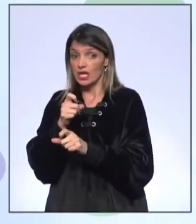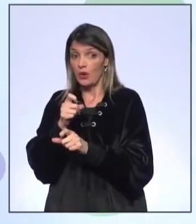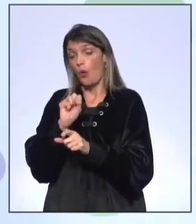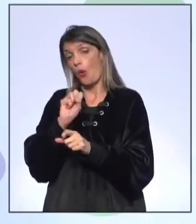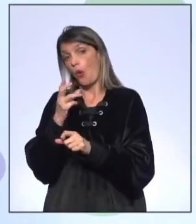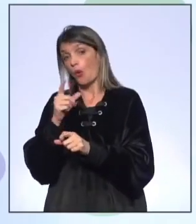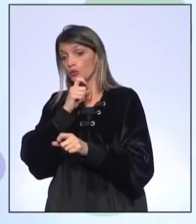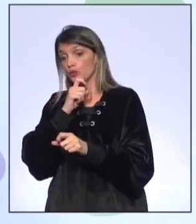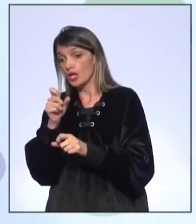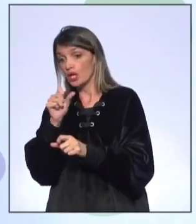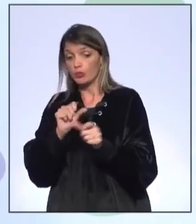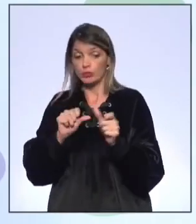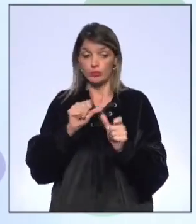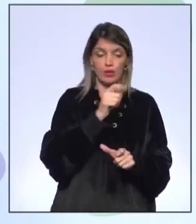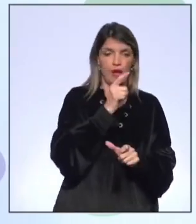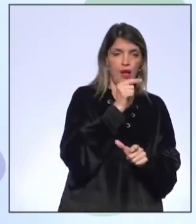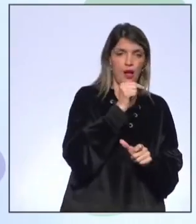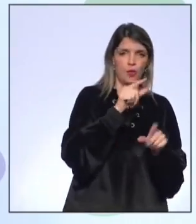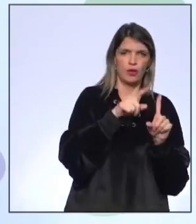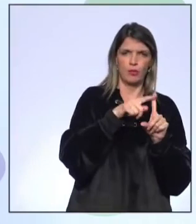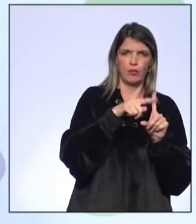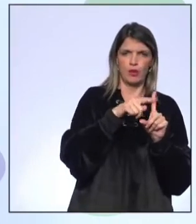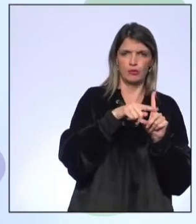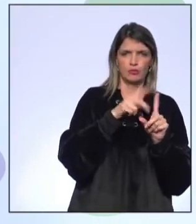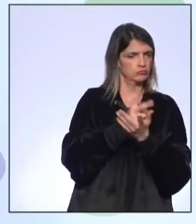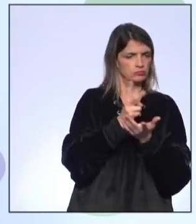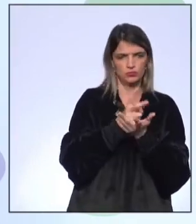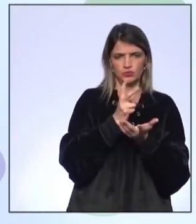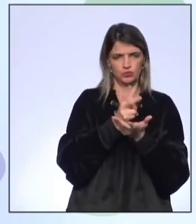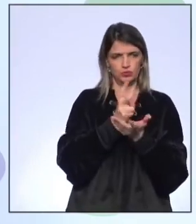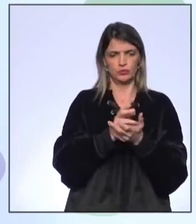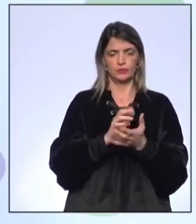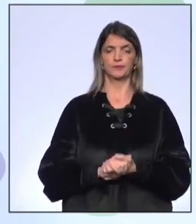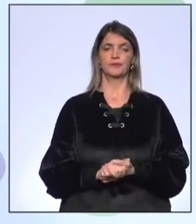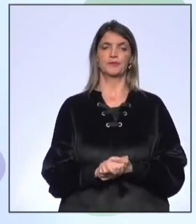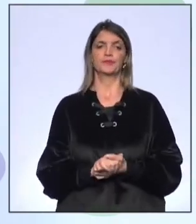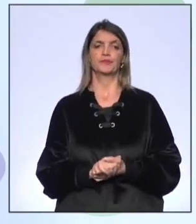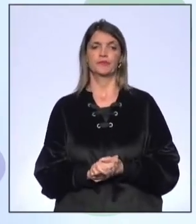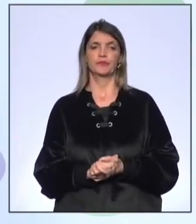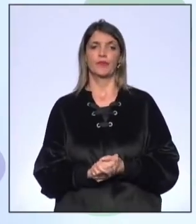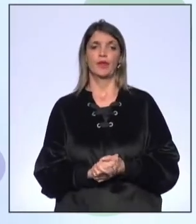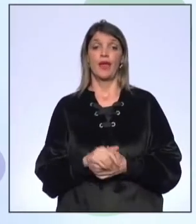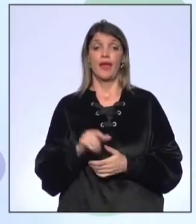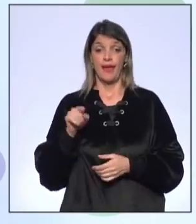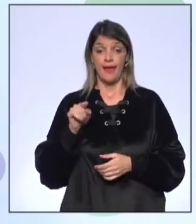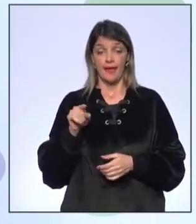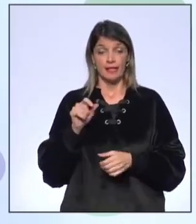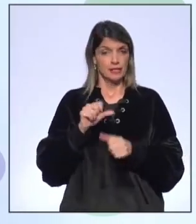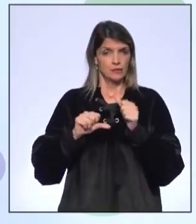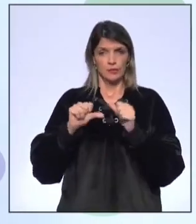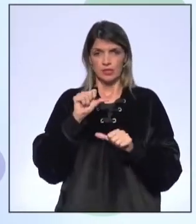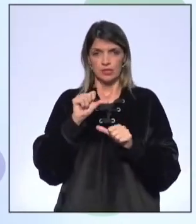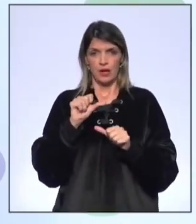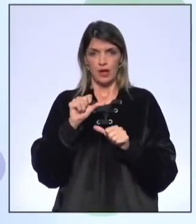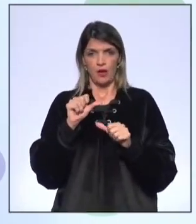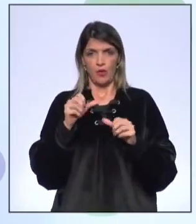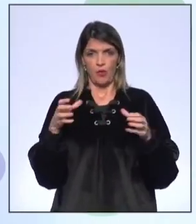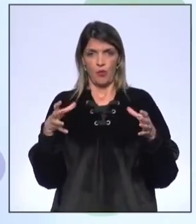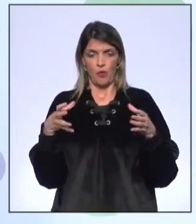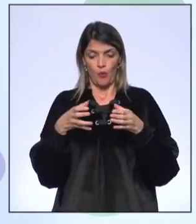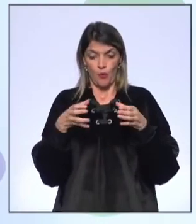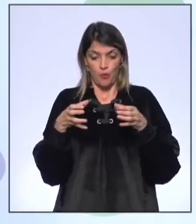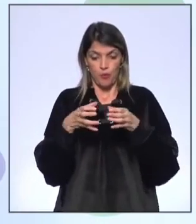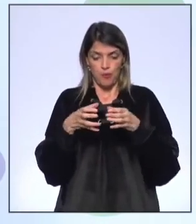transformação, a temperatura se mantém constante, tá? E outra coisa, essa transformação aí depende da pressão também, né? A pressão local